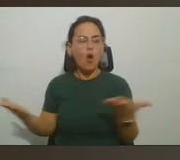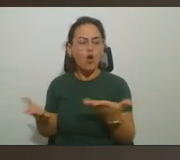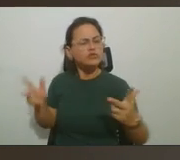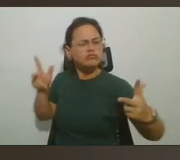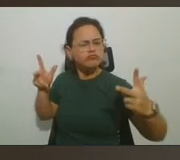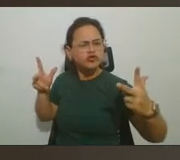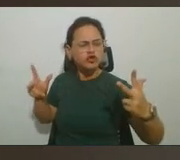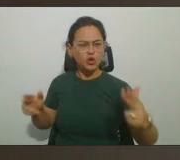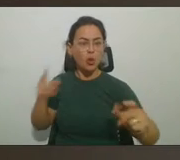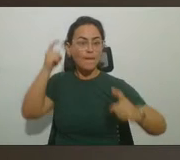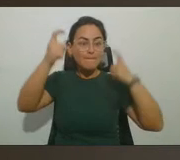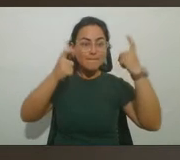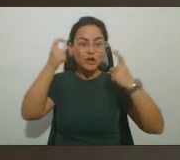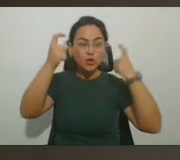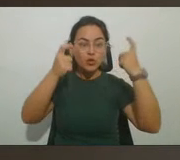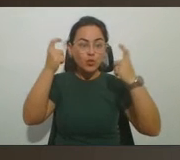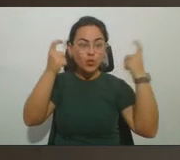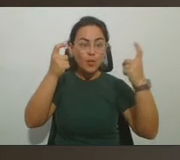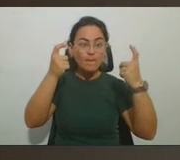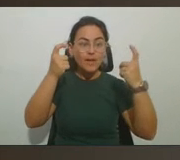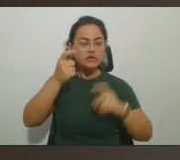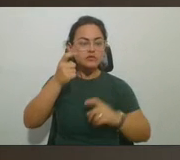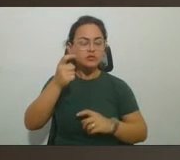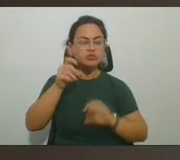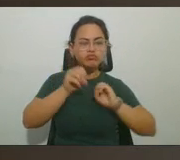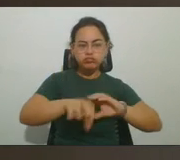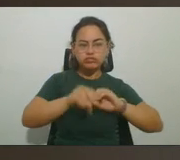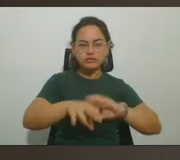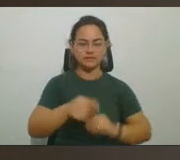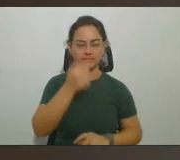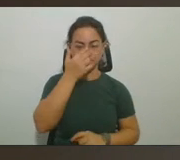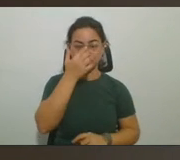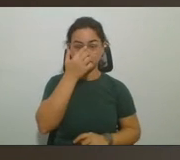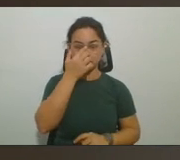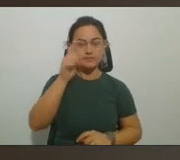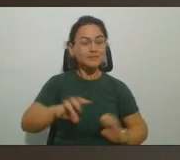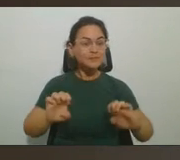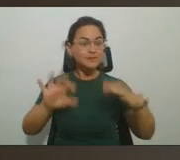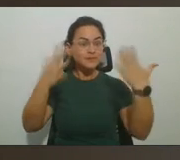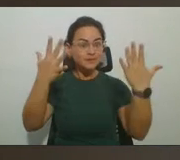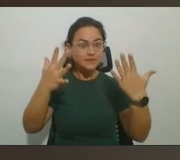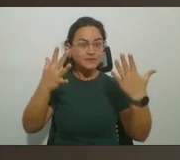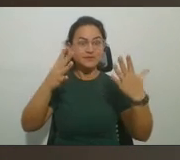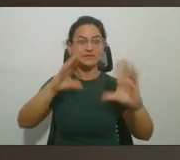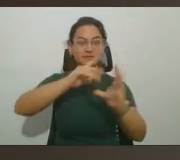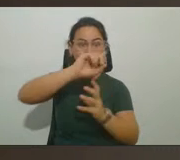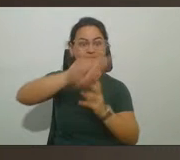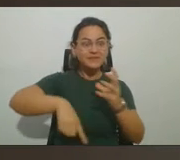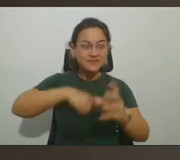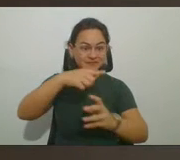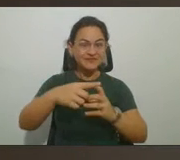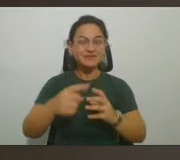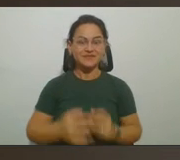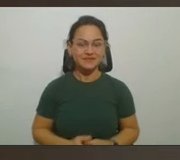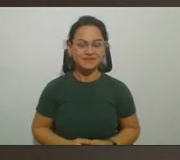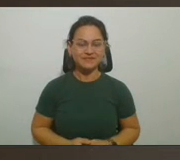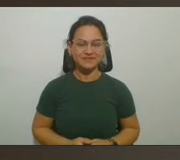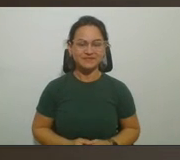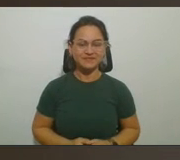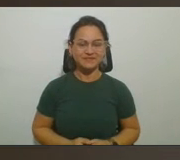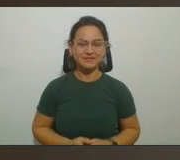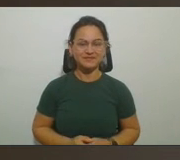consolidado, o maior evento internacional de nossa universidade, e que posso chamar aqui, entre aspas,